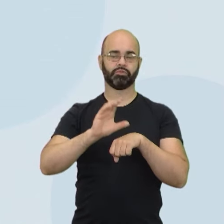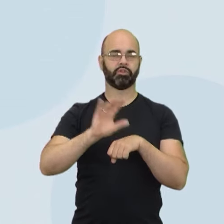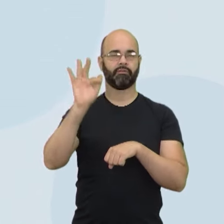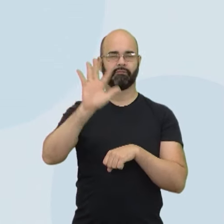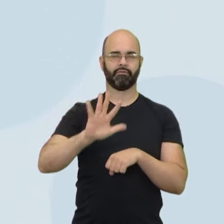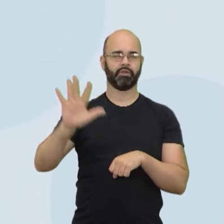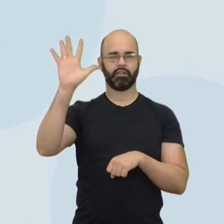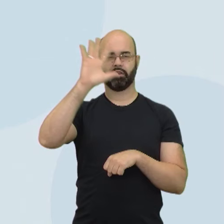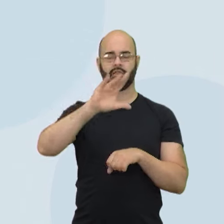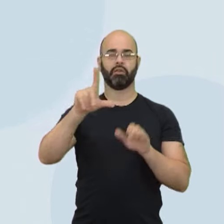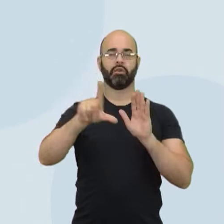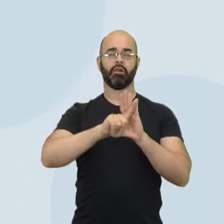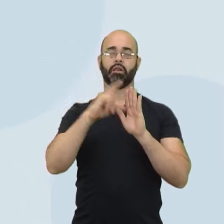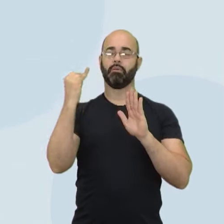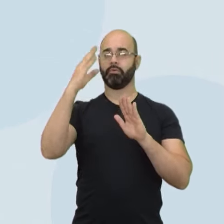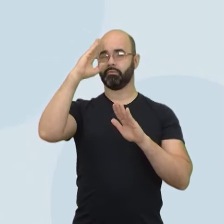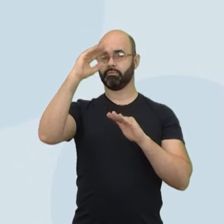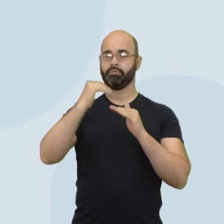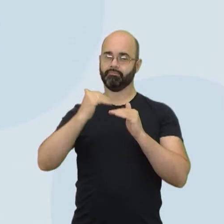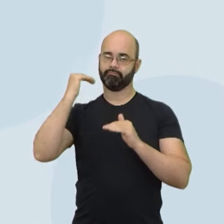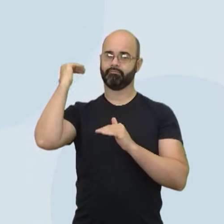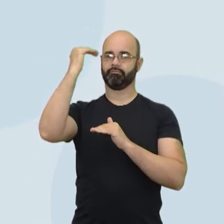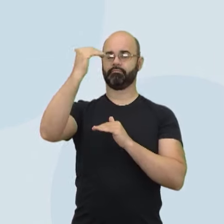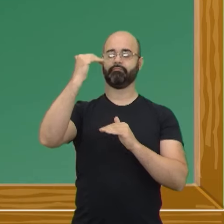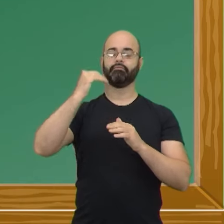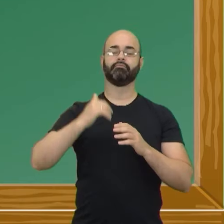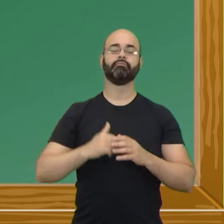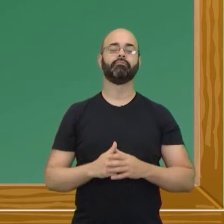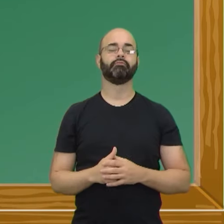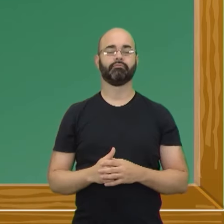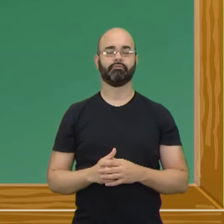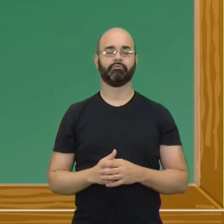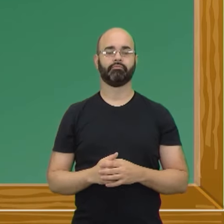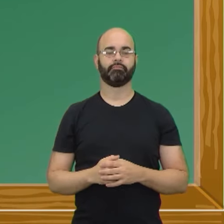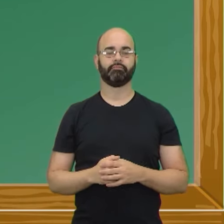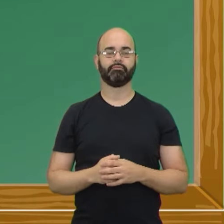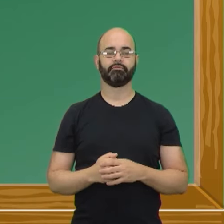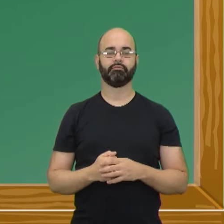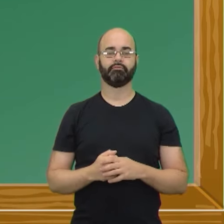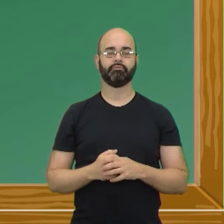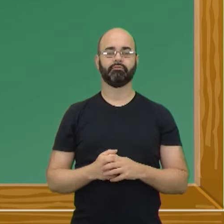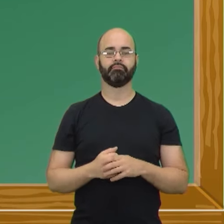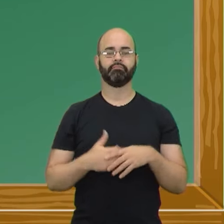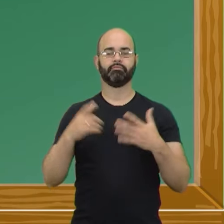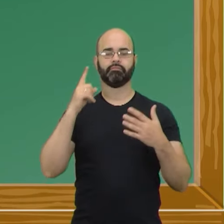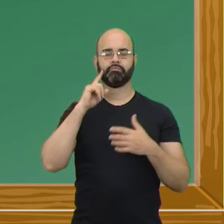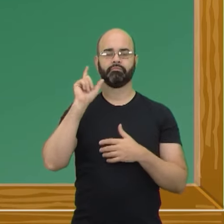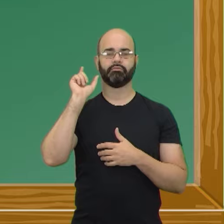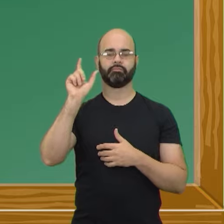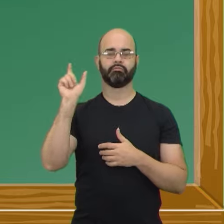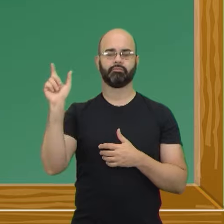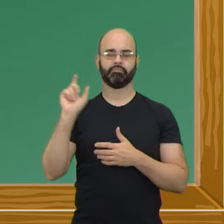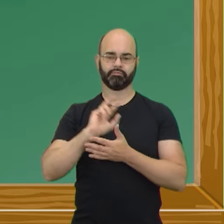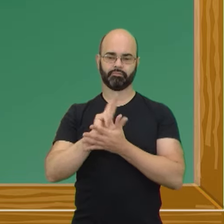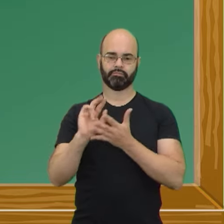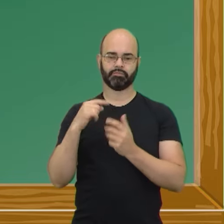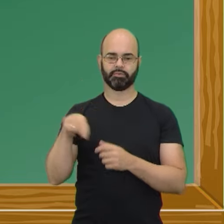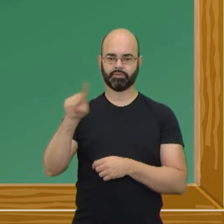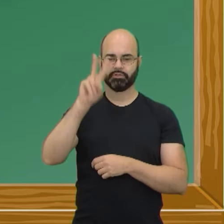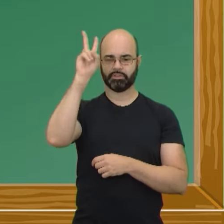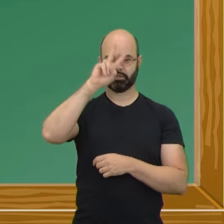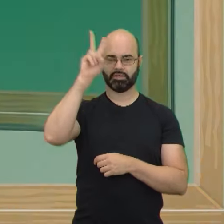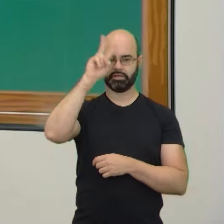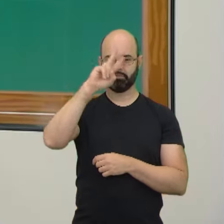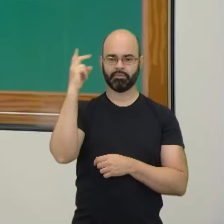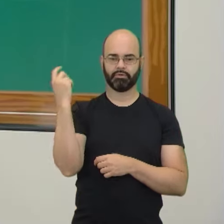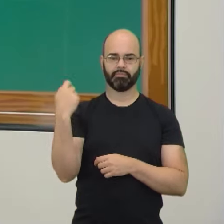de todas. Bom, dito isso, né, eu acho que tem alguns termos aqui que a gente precisa lembrar. Porque, olha só,